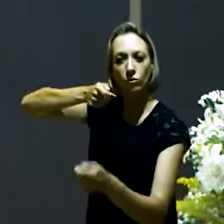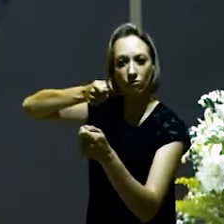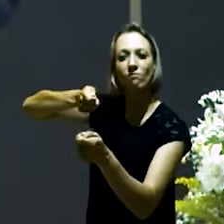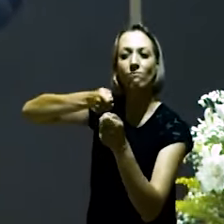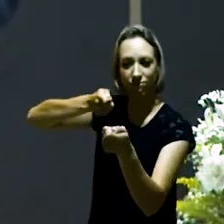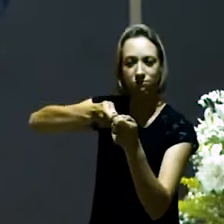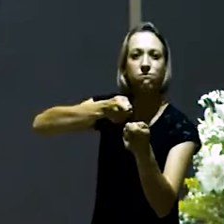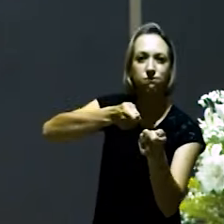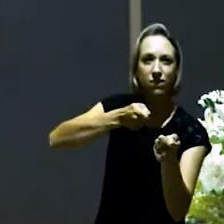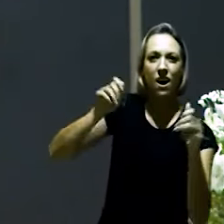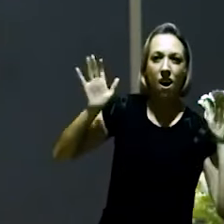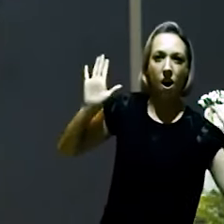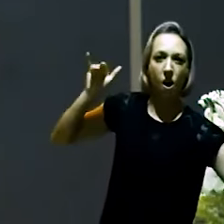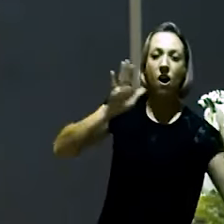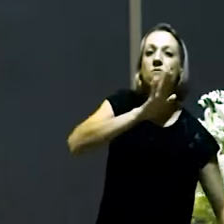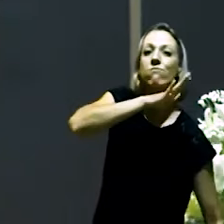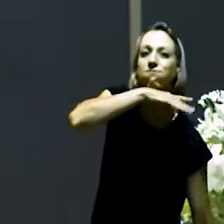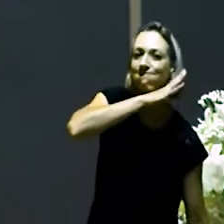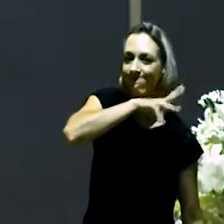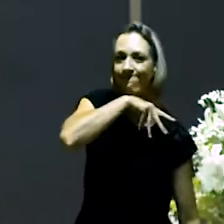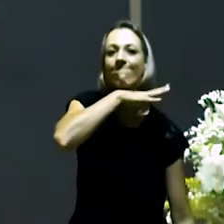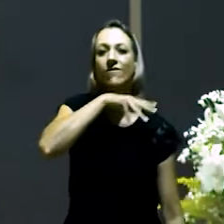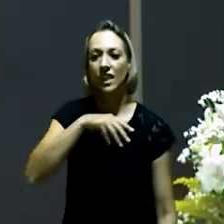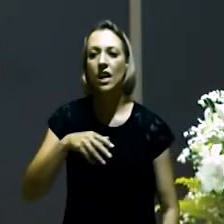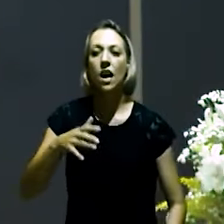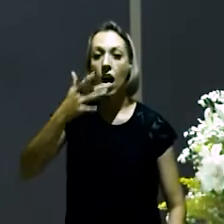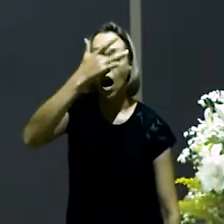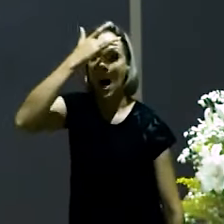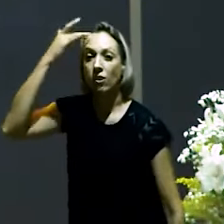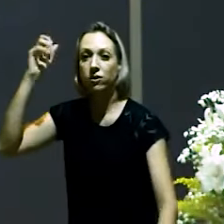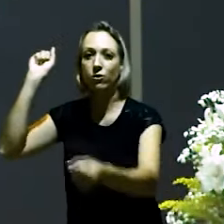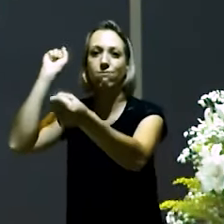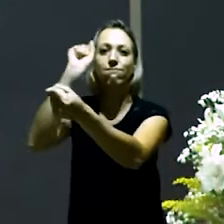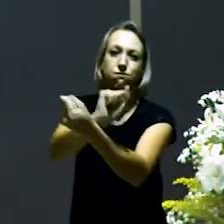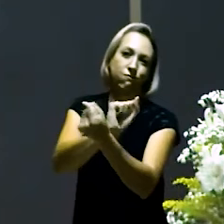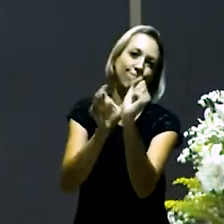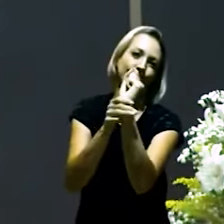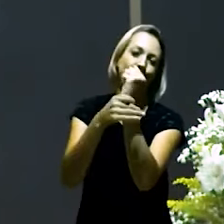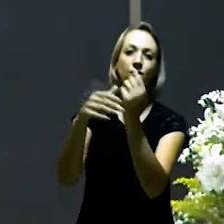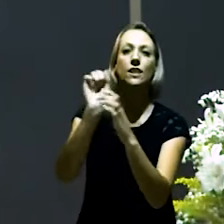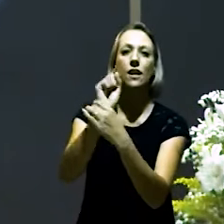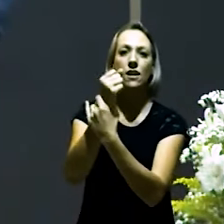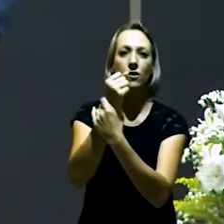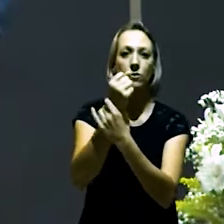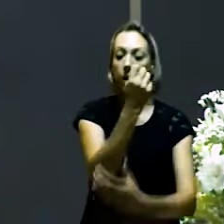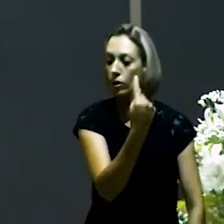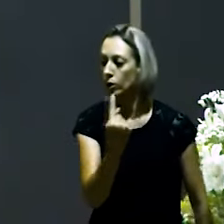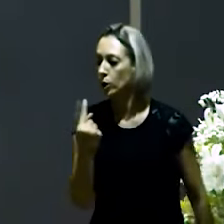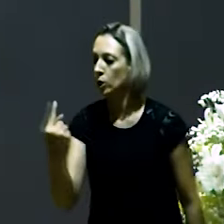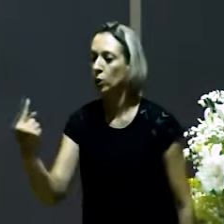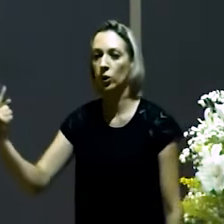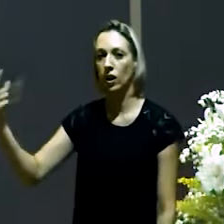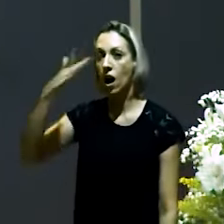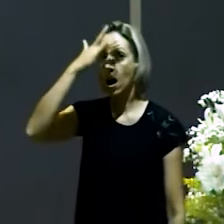dele, de forma que esse homem foi escravizado e levado como um despojo. Imagine um desfile de guerra, e